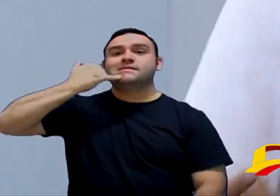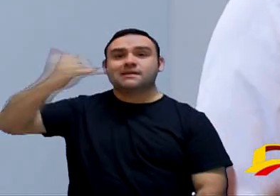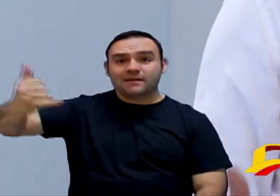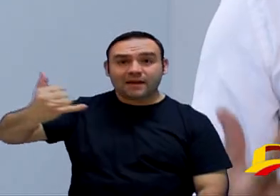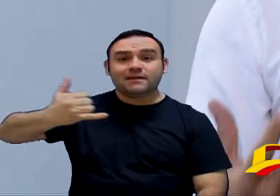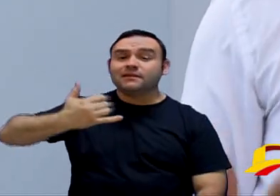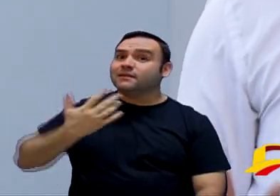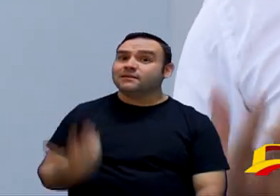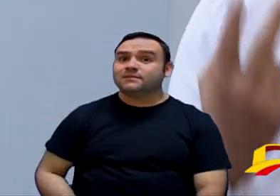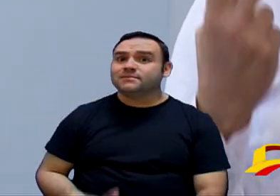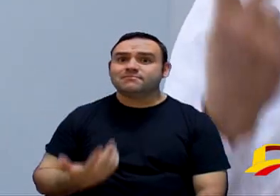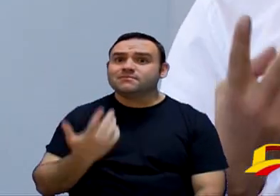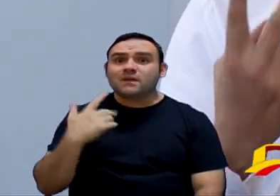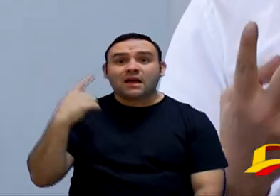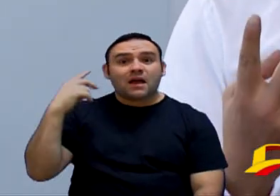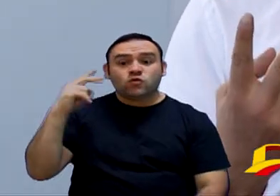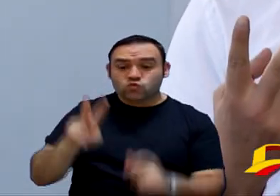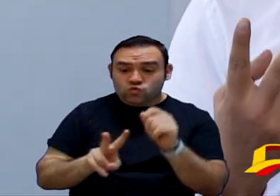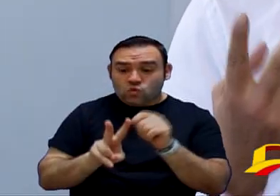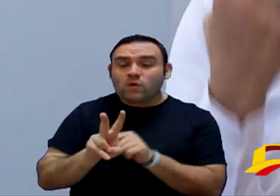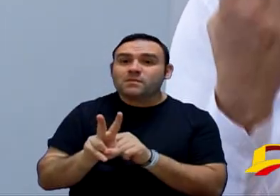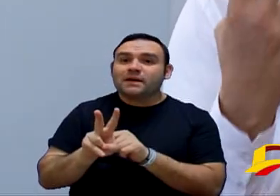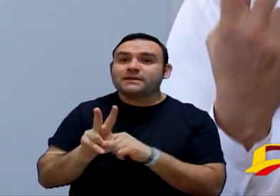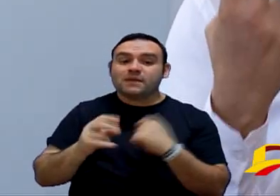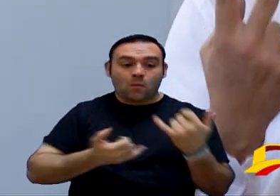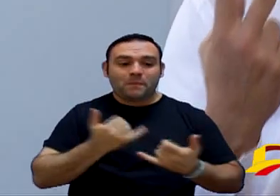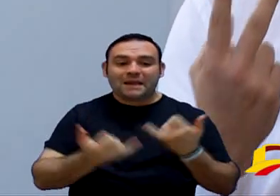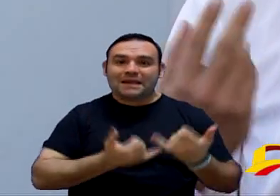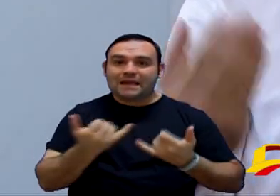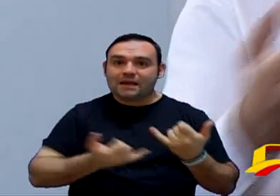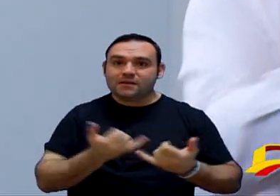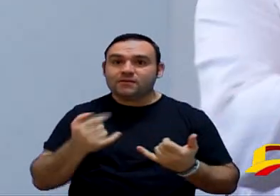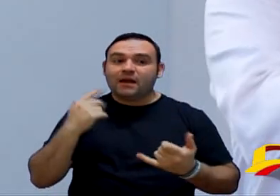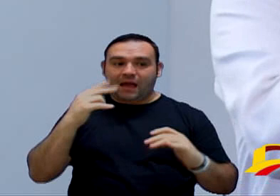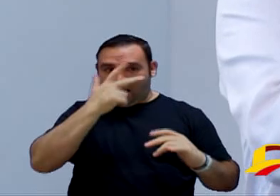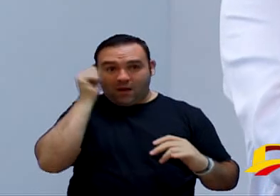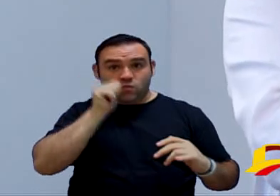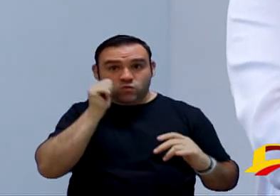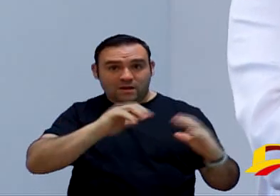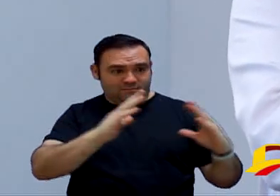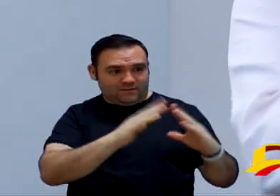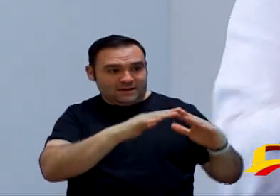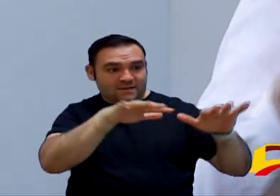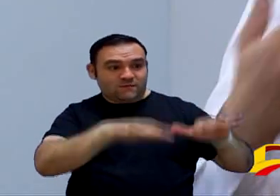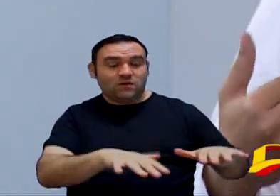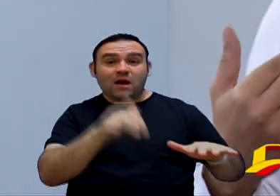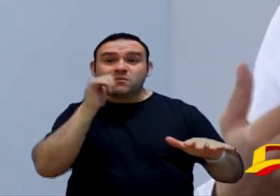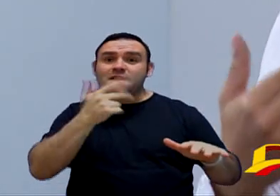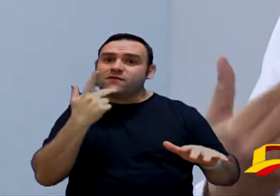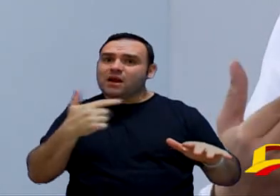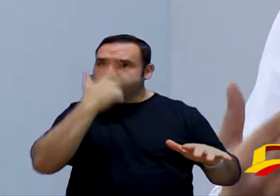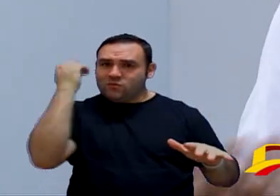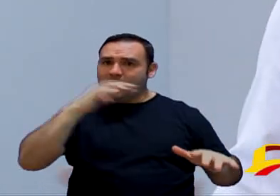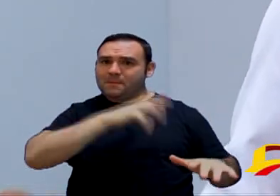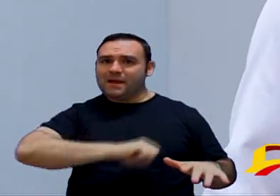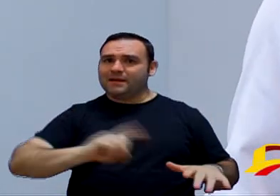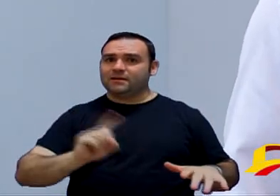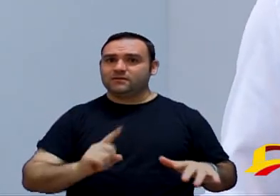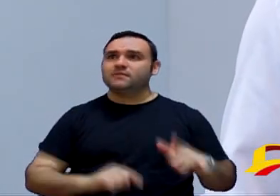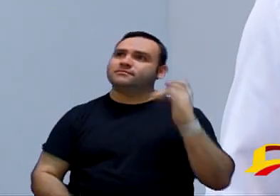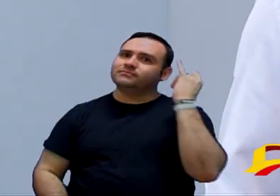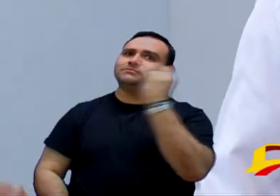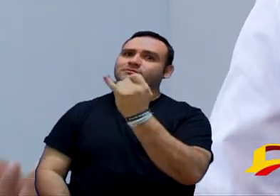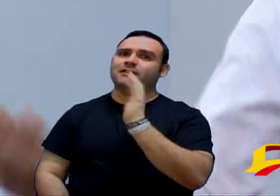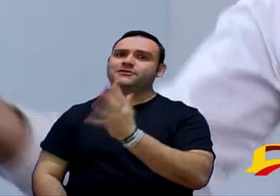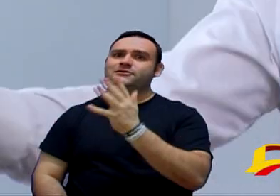Rapaz você acredita que ficou dois meses um brinquedo Esse brinquedo na casa da moradora e ela foi vereador ninguém vai vir buscar eu falei ó já